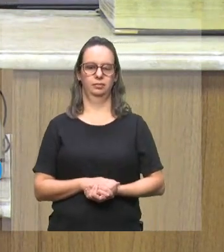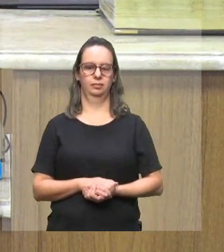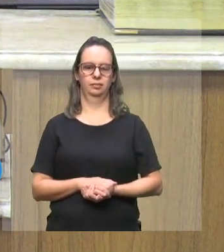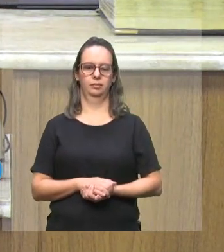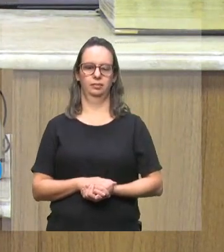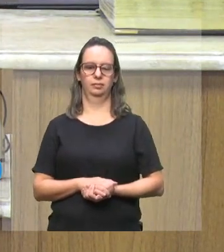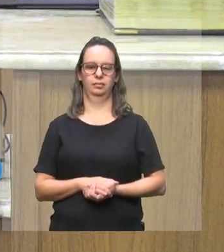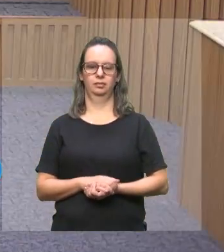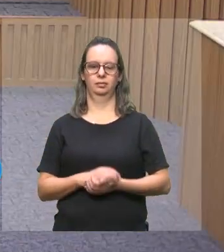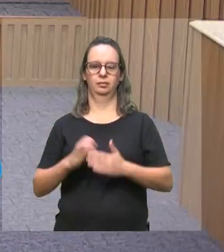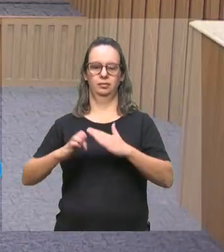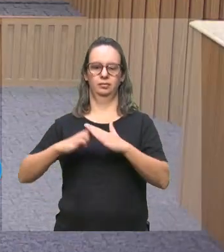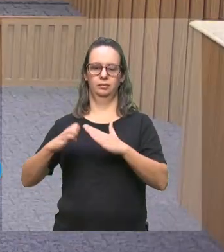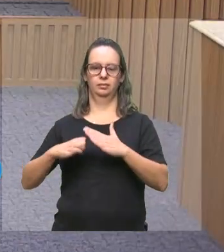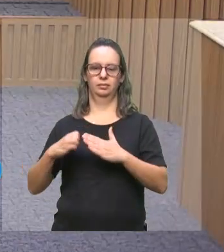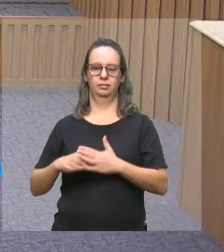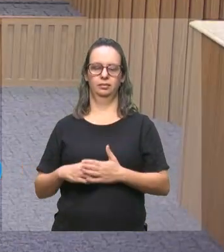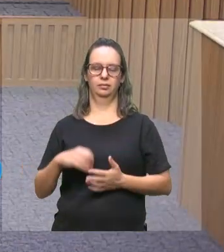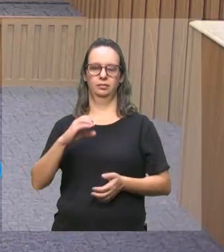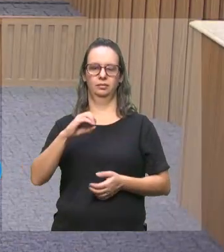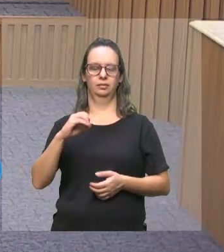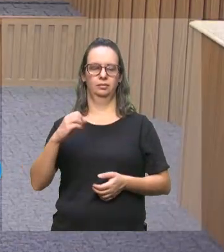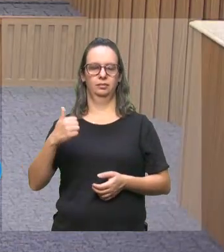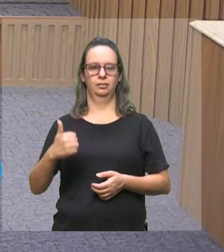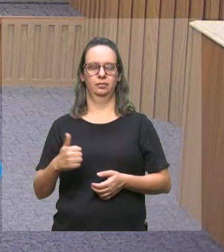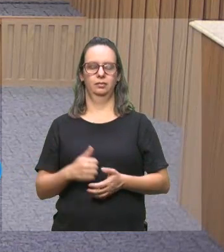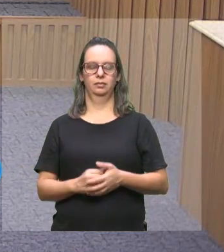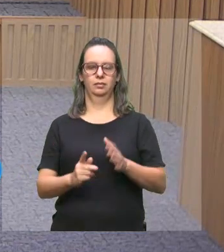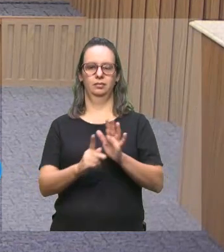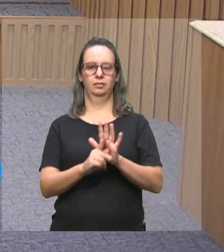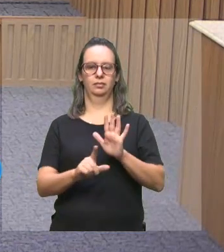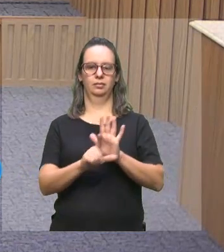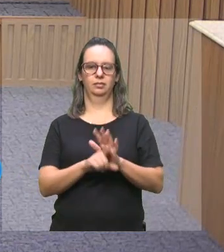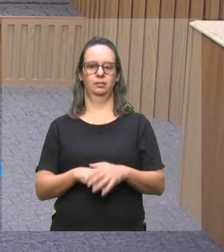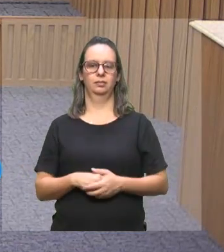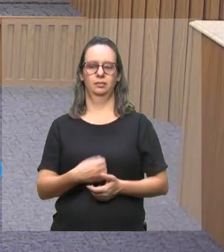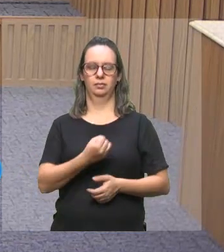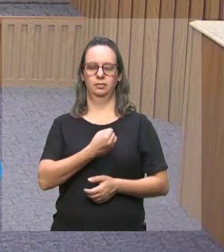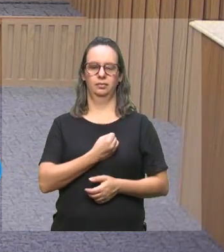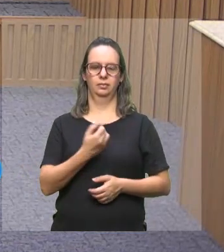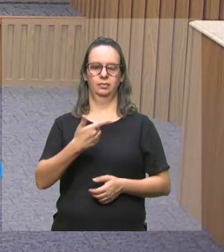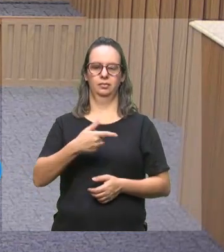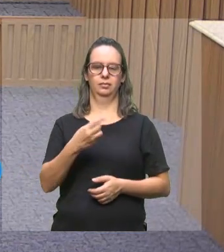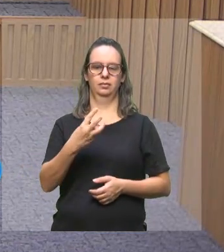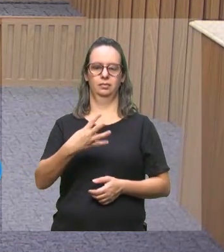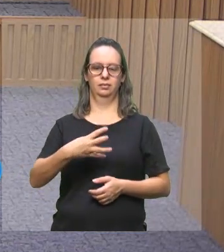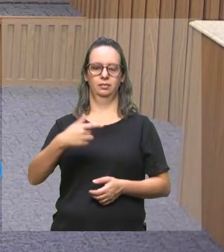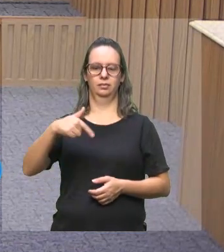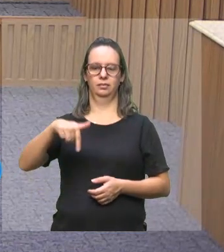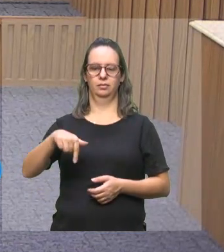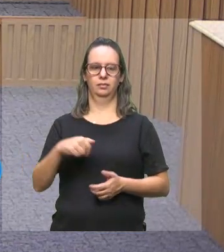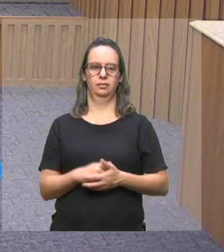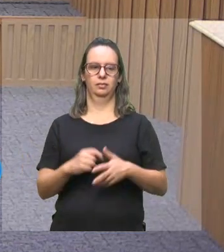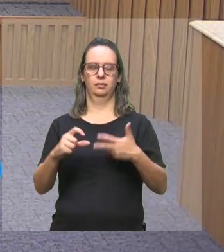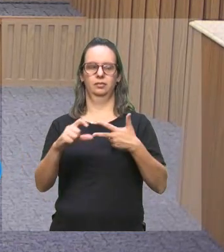A emenda número 001 ao projeto de lei número 247/2023 do Poder Executivo